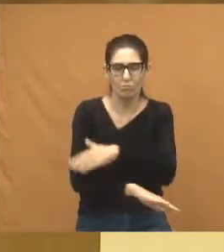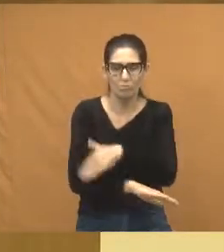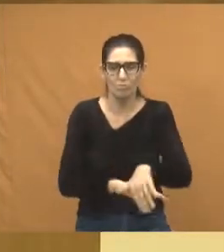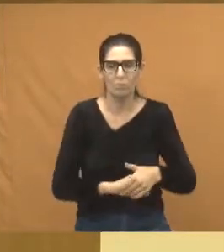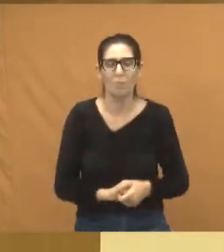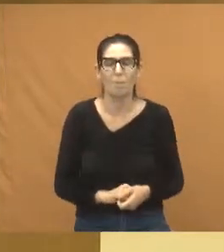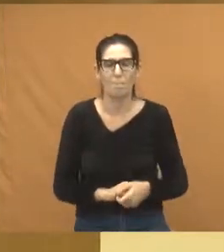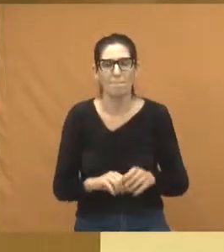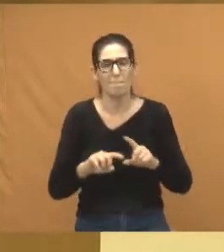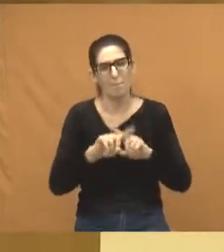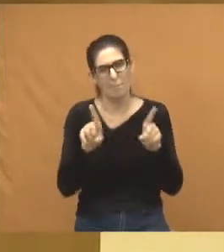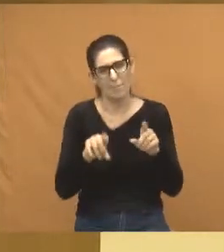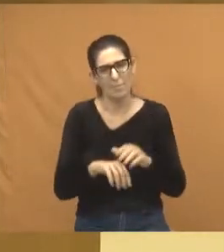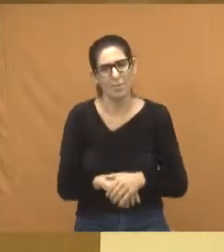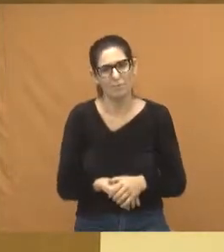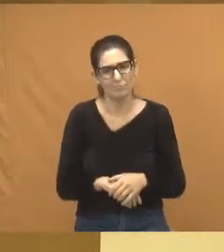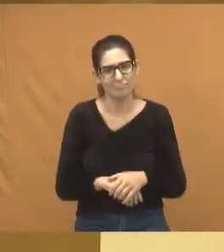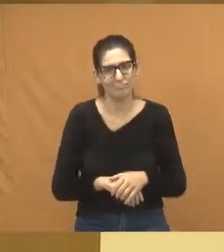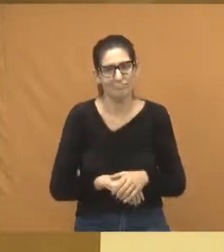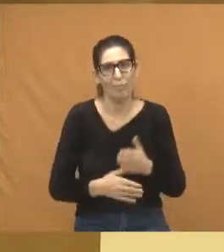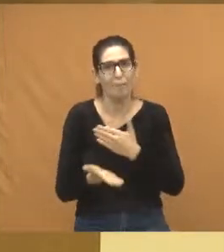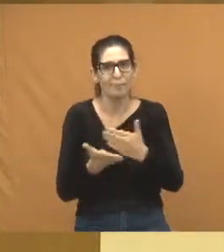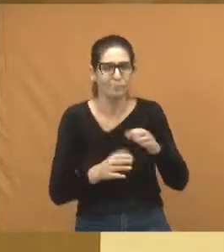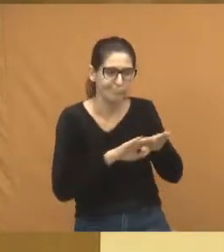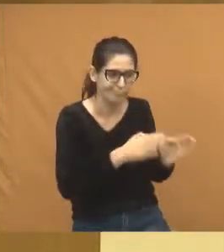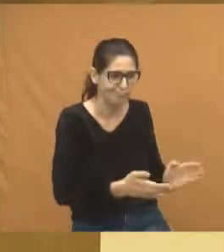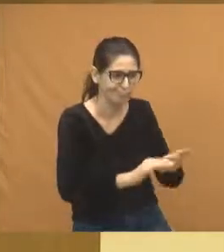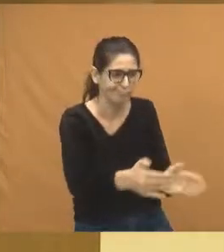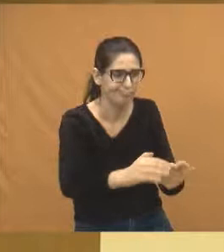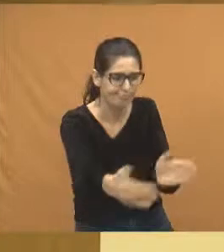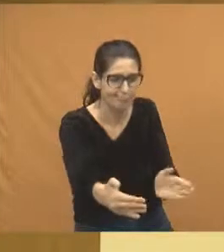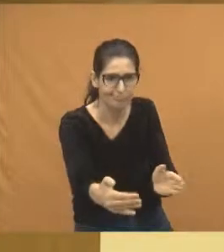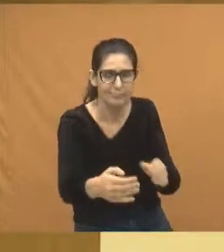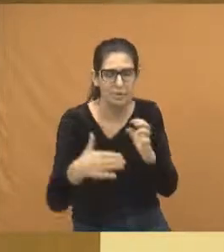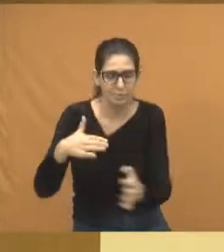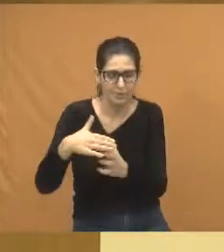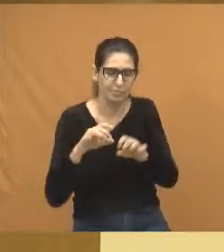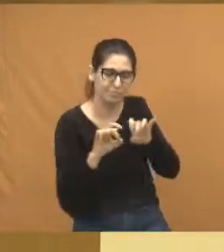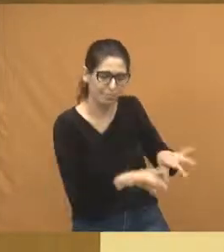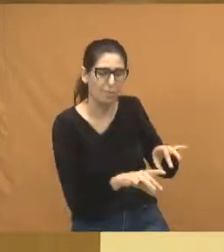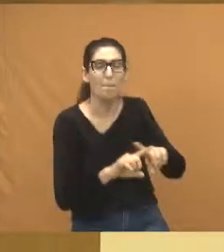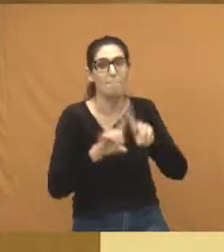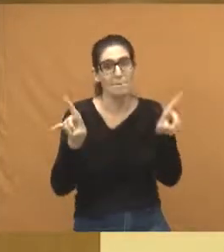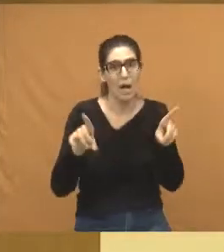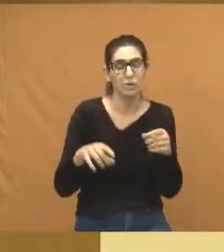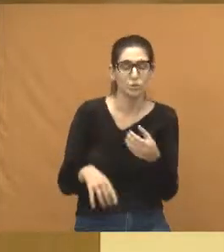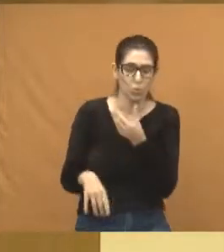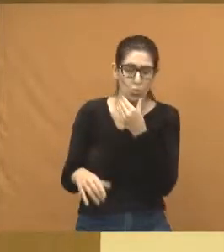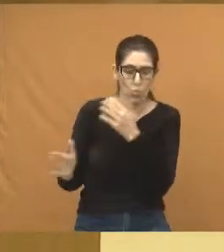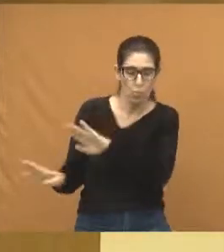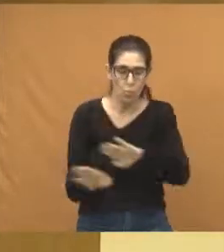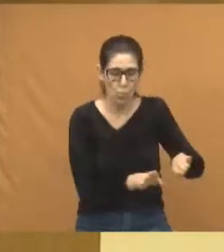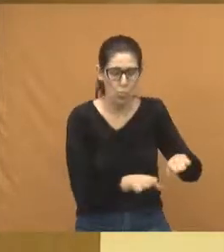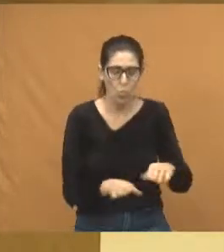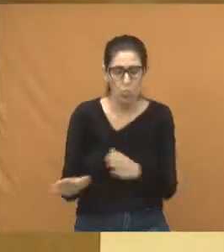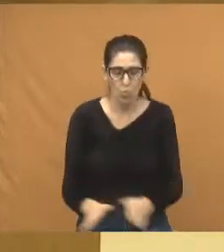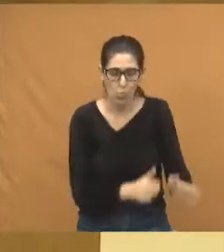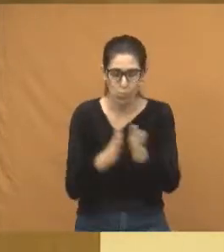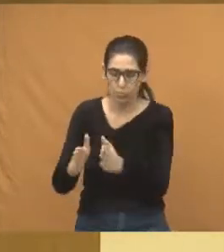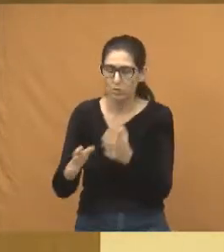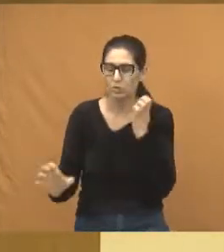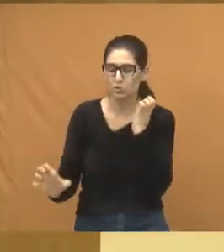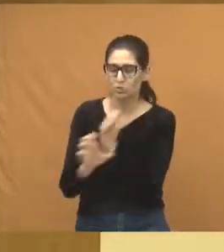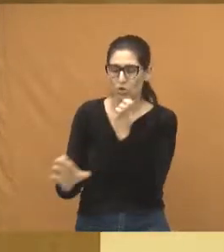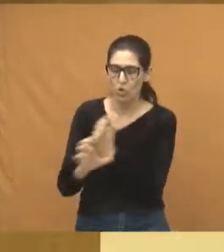início ali com meia dúzia de guias e abandonaram o serviço. Então, segundo o engenheiro lá da empresa Cerqueira Torres, disse que vai retomar agora